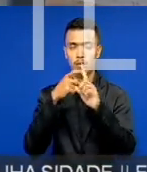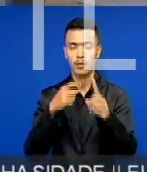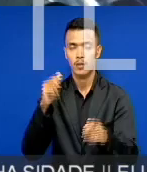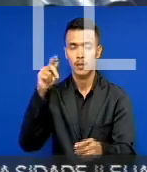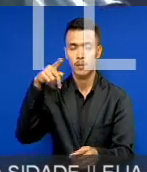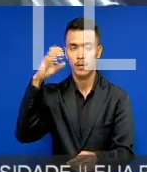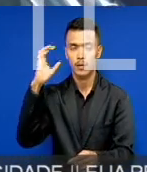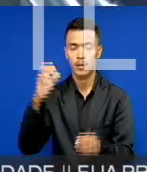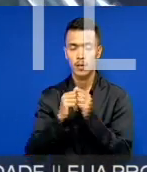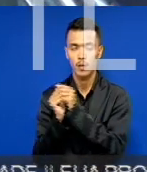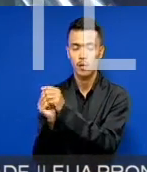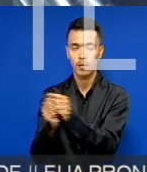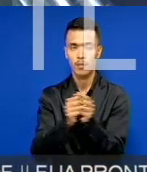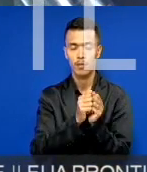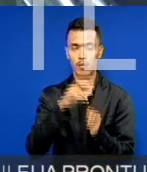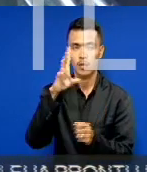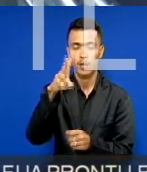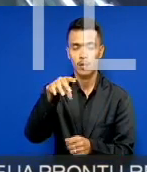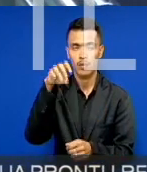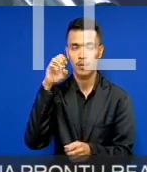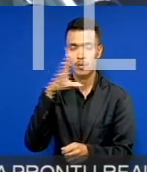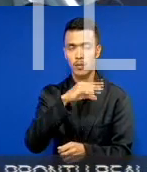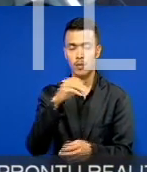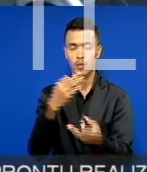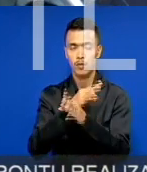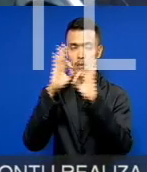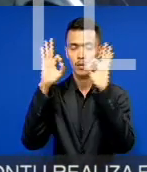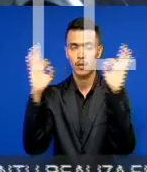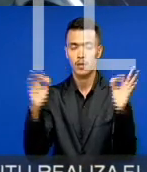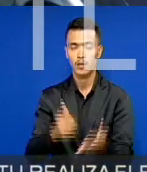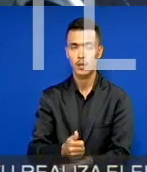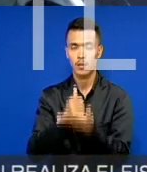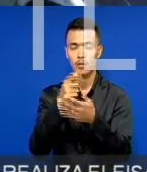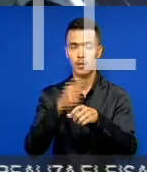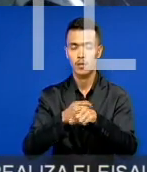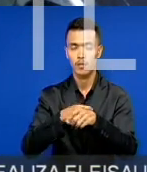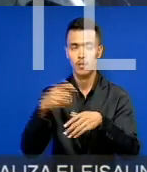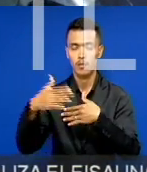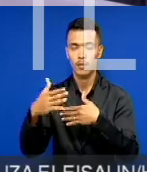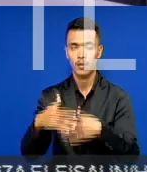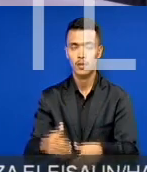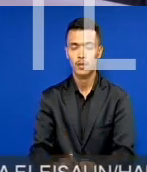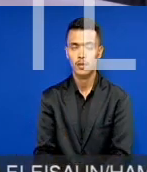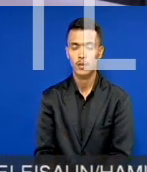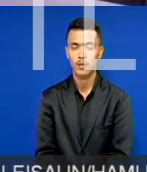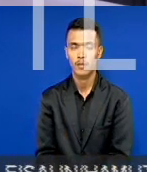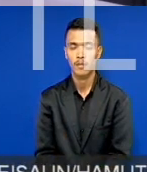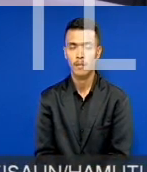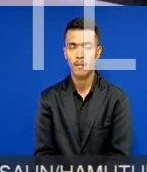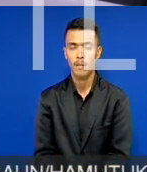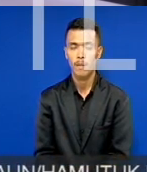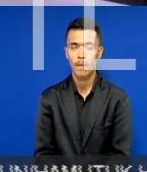de Proteção Civil Hamoto, a situação não se finaliza apoio a recuperação e a tempo BC. Total provisório não é bem,